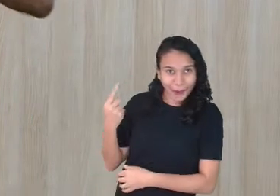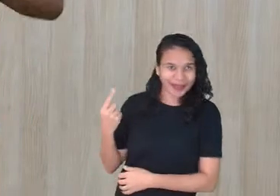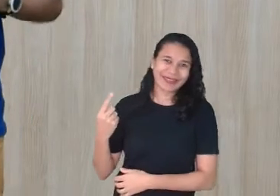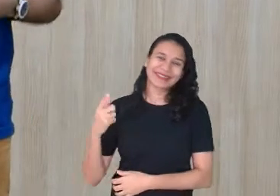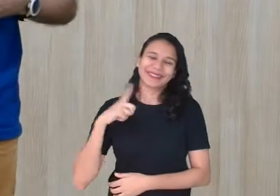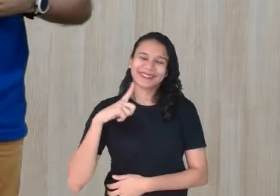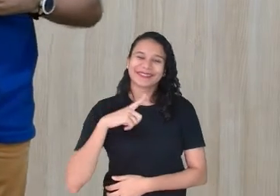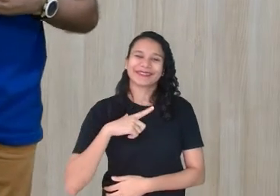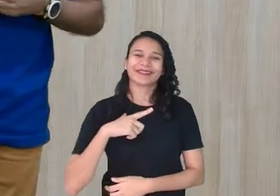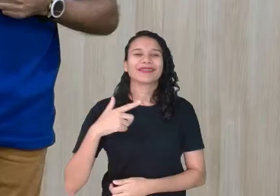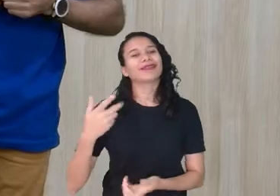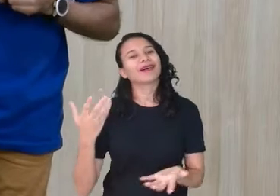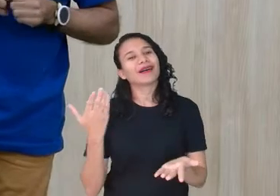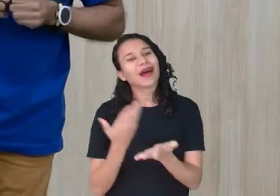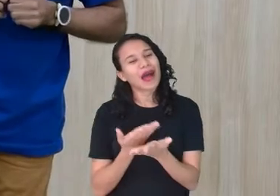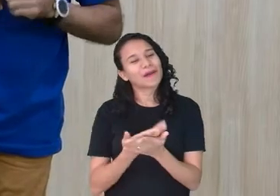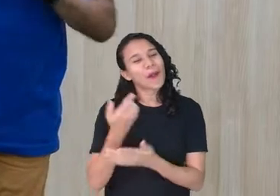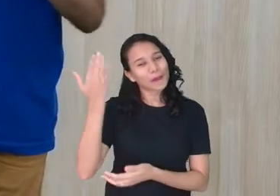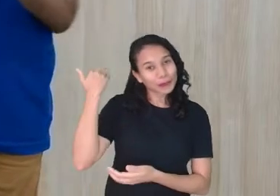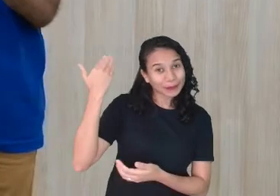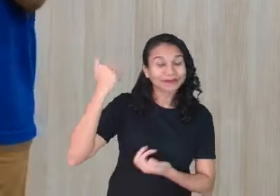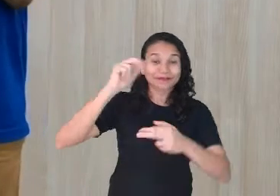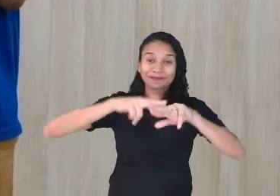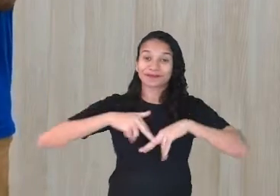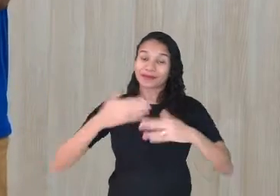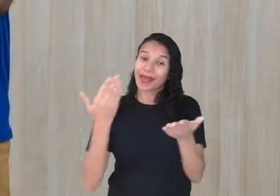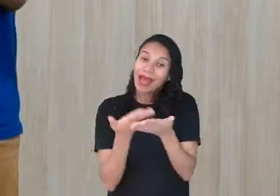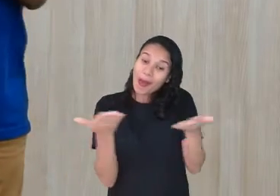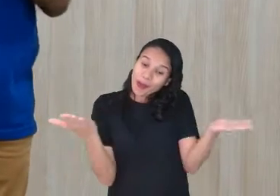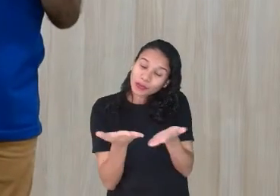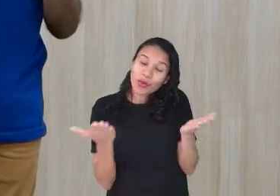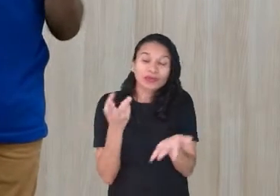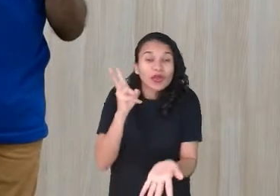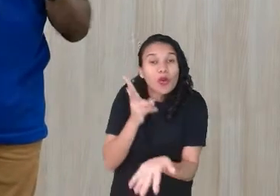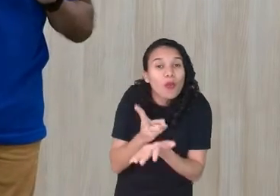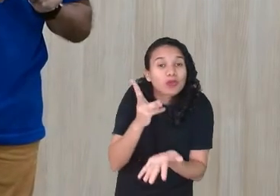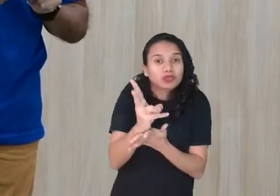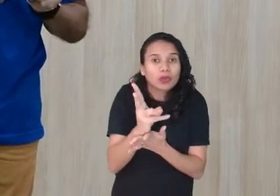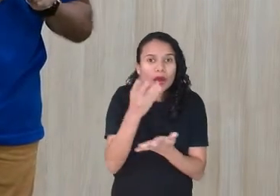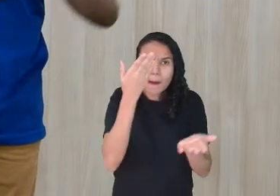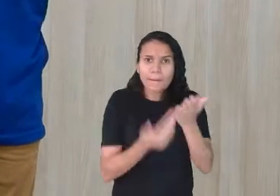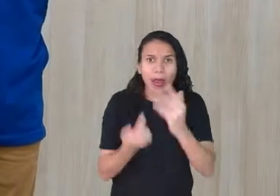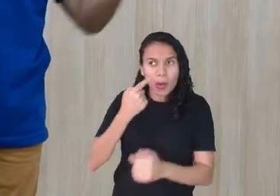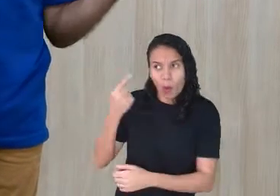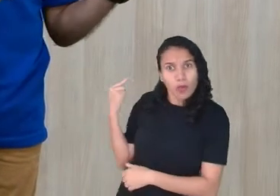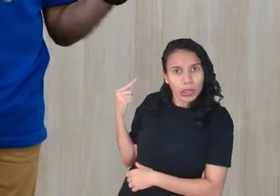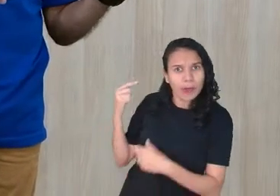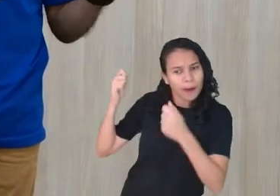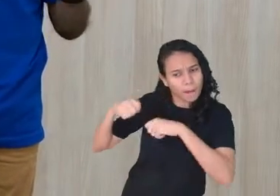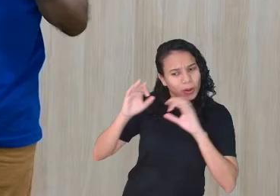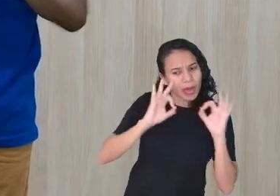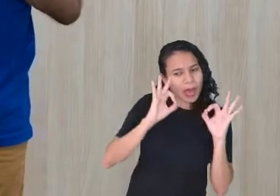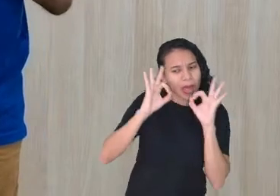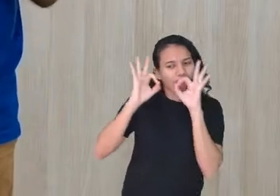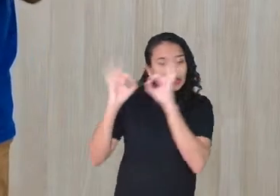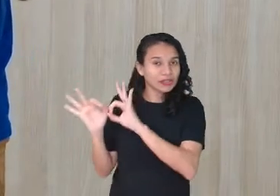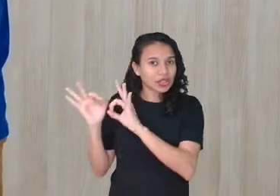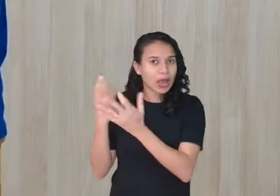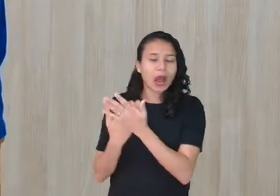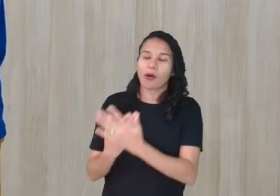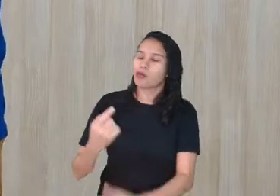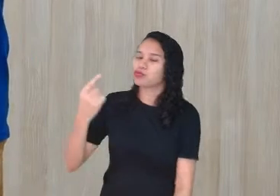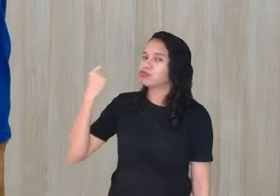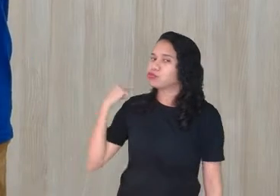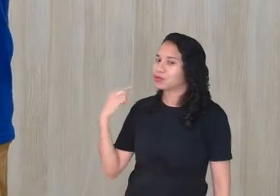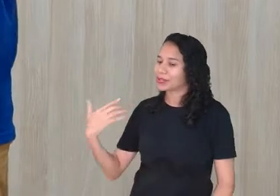na aula passada. E aí a aula de hoje é uma continuação. Se você perdeu a aula passada, vai lá. E olha que a aula